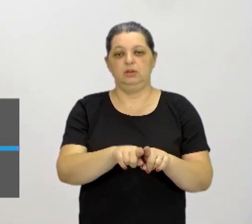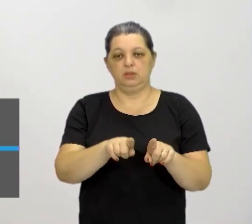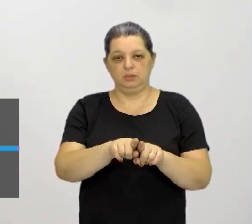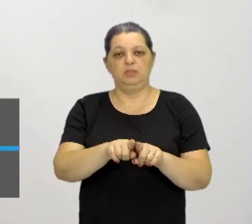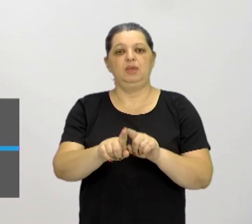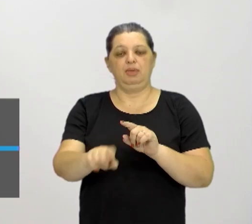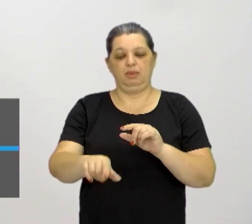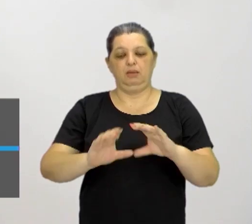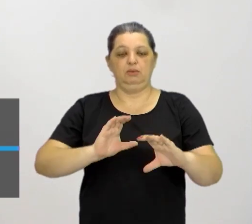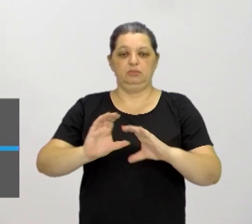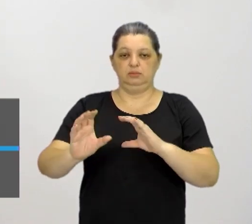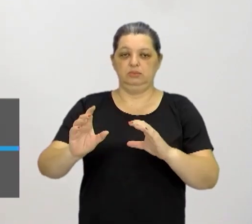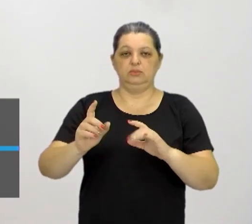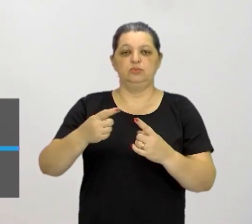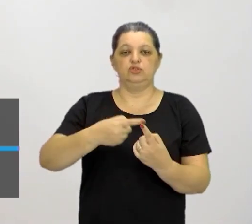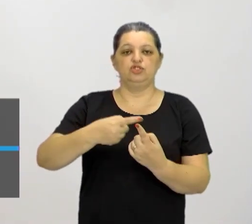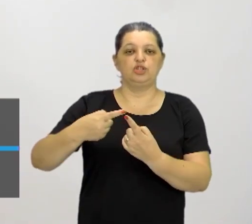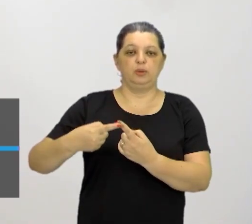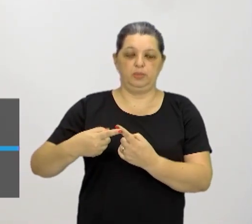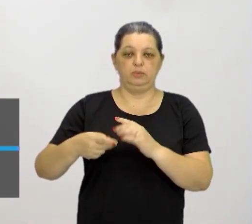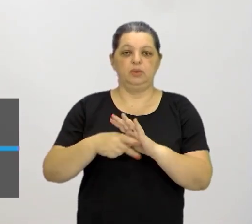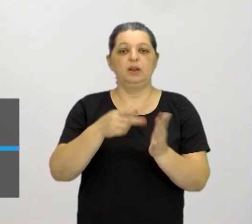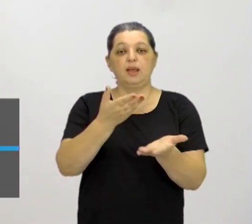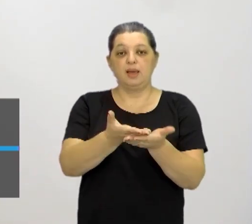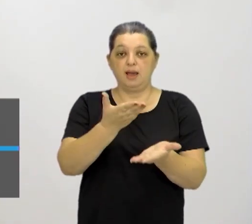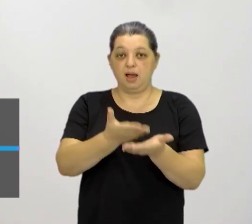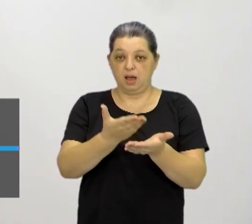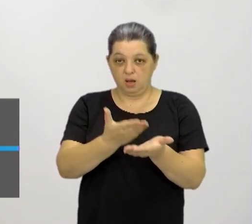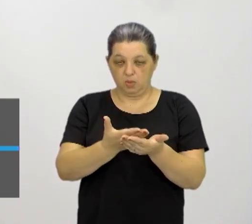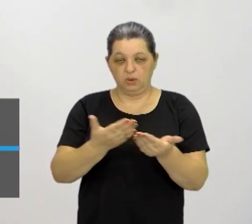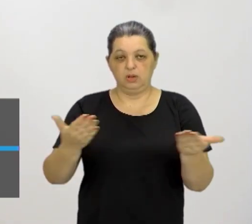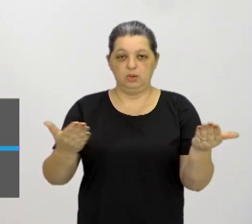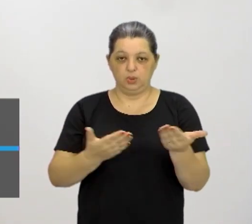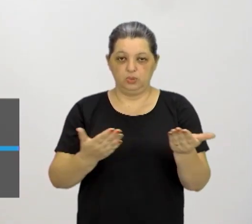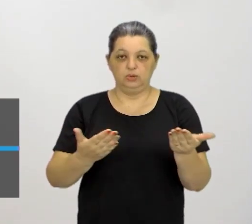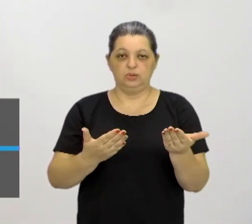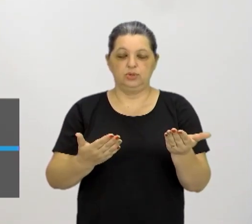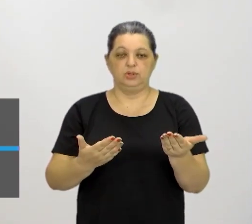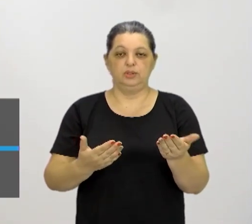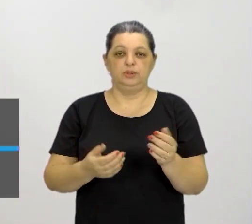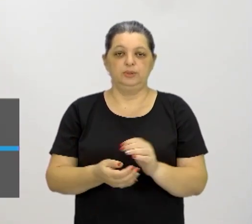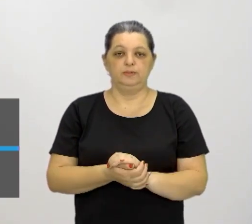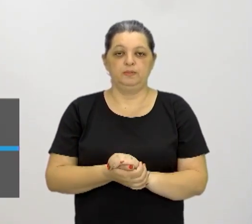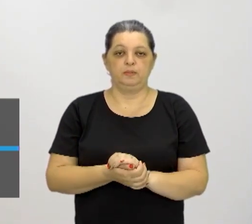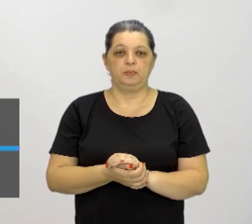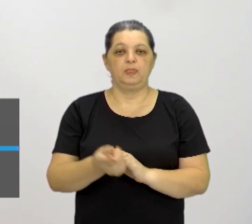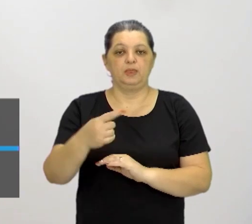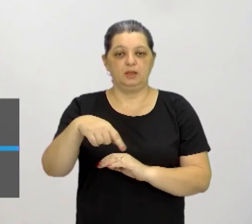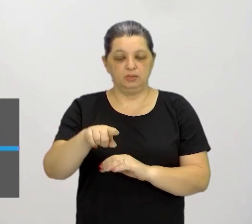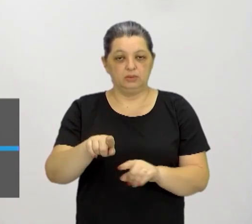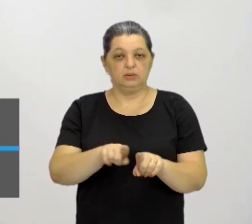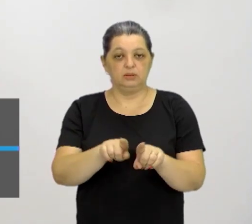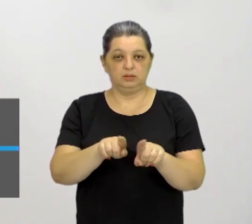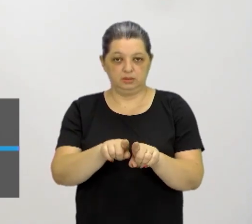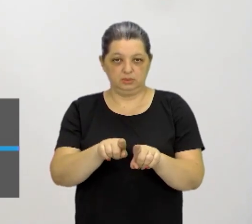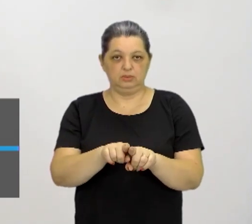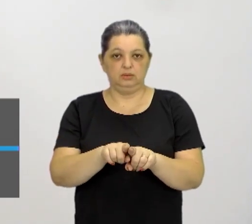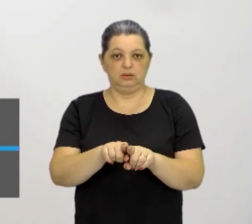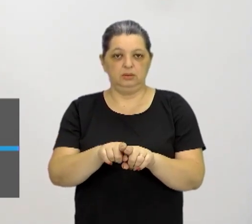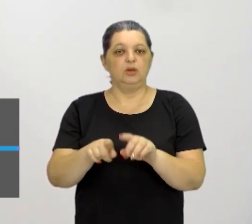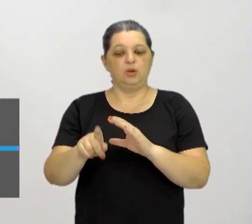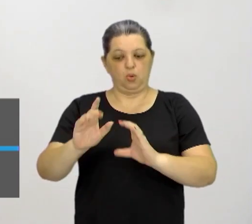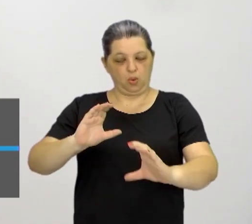comunicação, né? Quando, por exemplo, essa aula está sendo transmitida para vocês, ela também está gerando